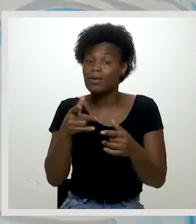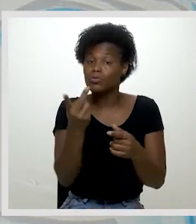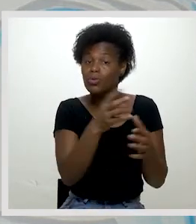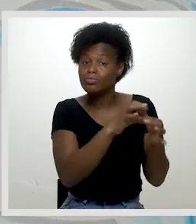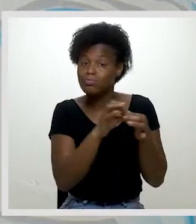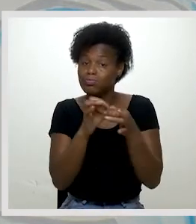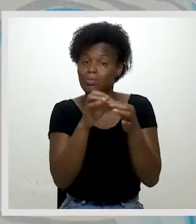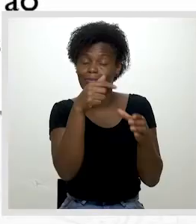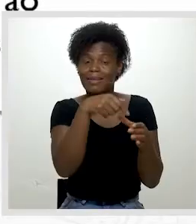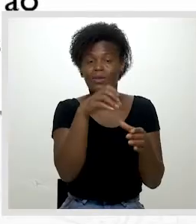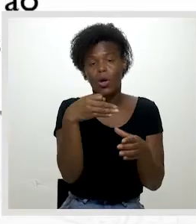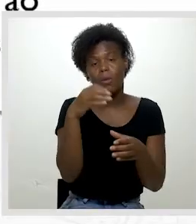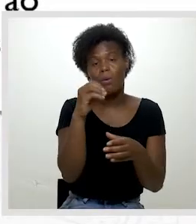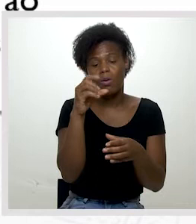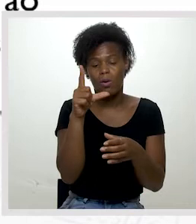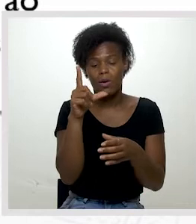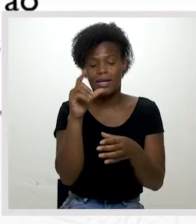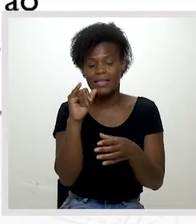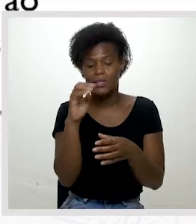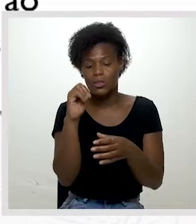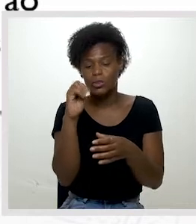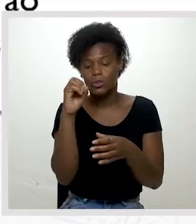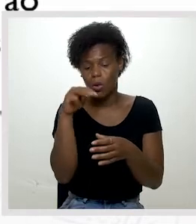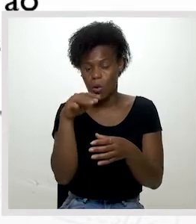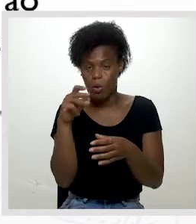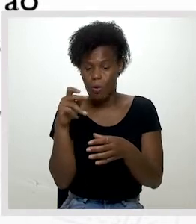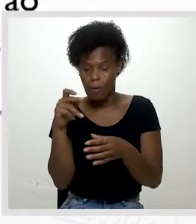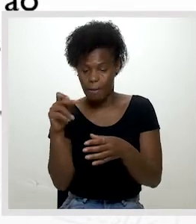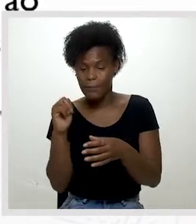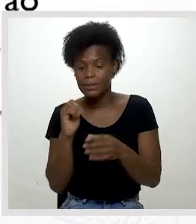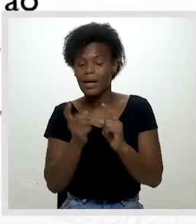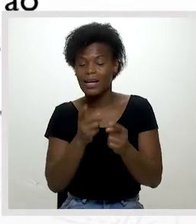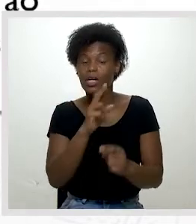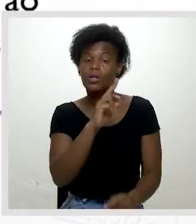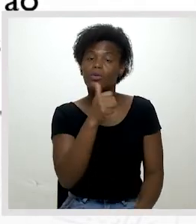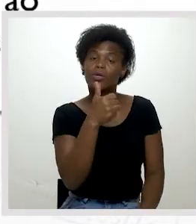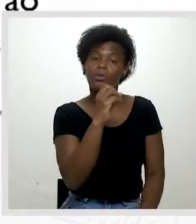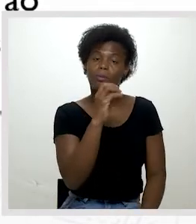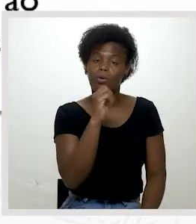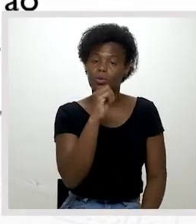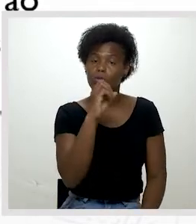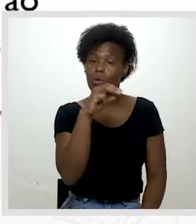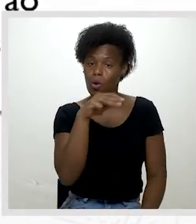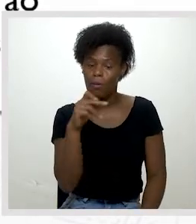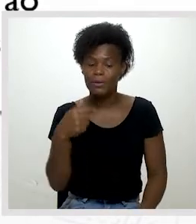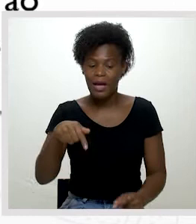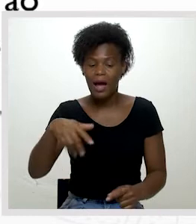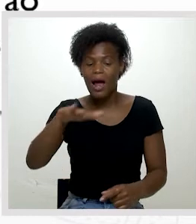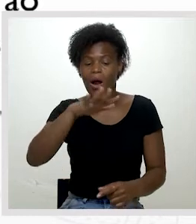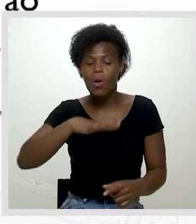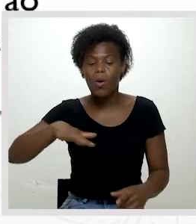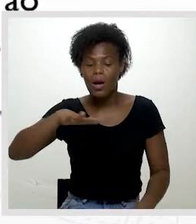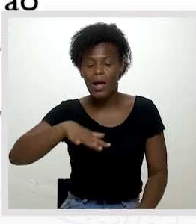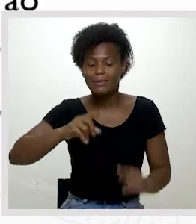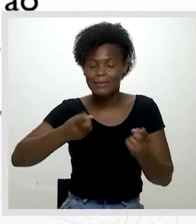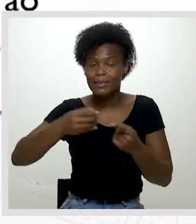associados em polissomas, não é? É somente quando estão associados em polissomas que os ribossomas constituem o local de síntese de proteína. Mas isso